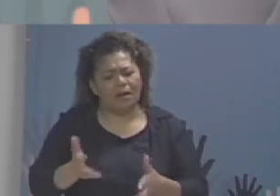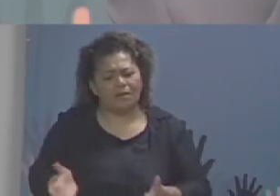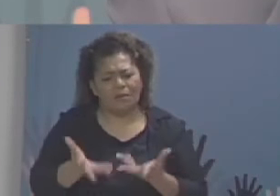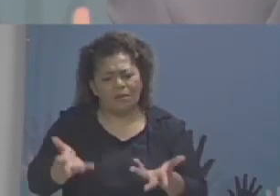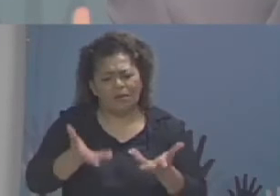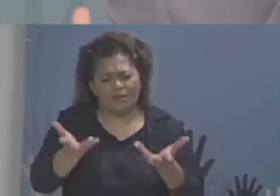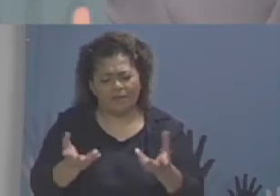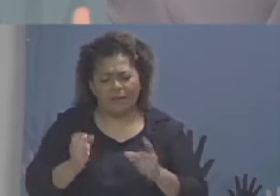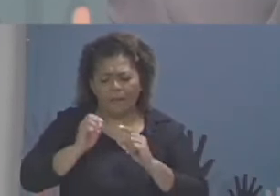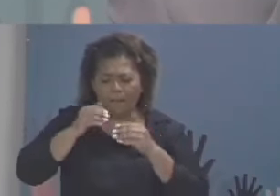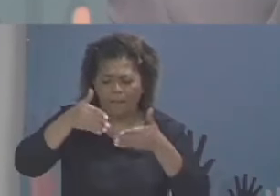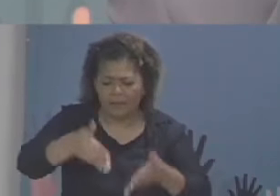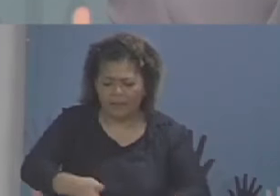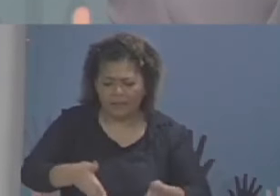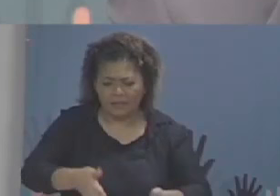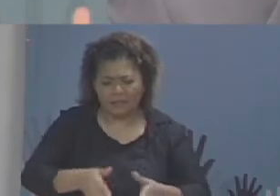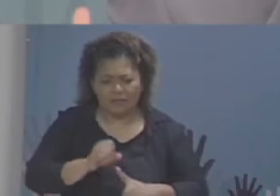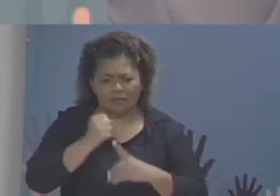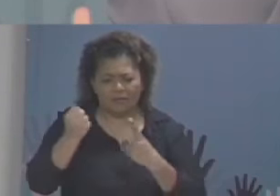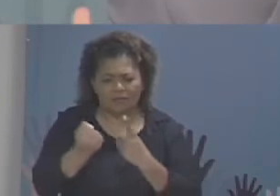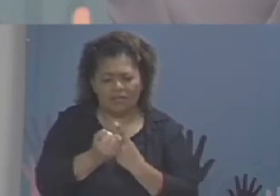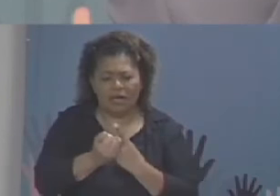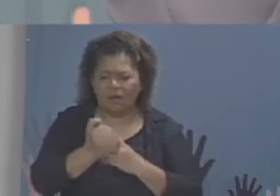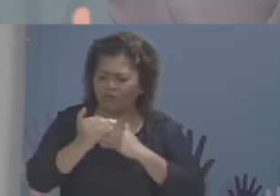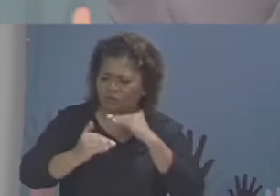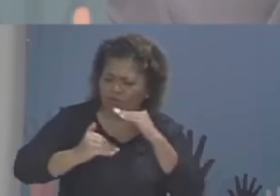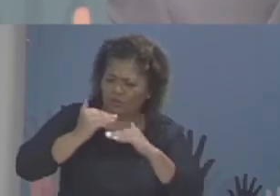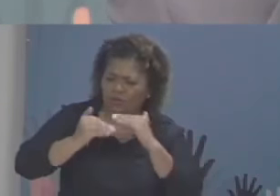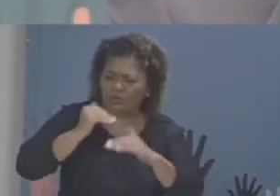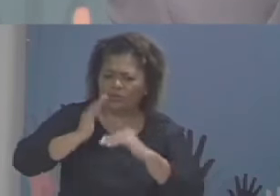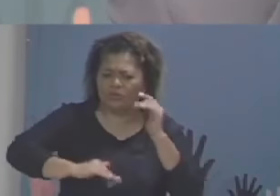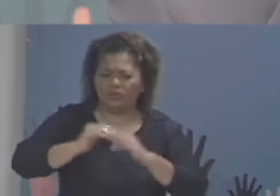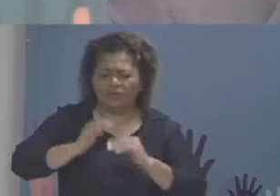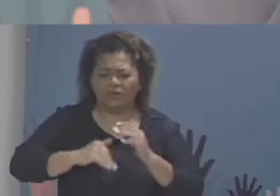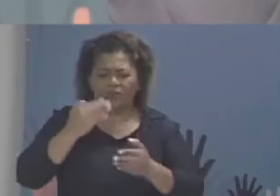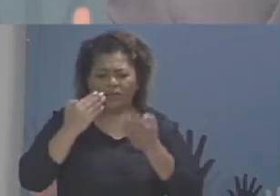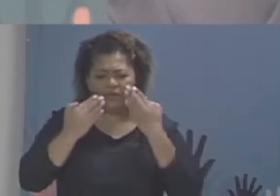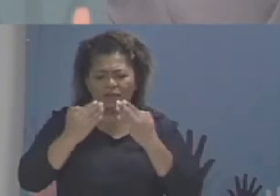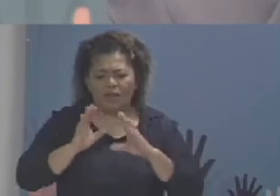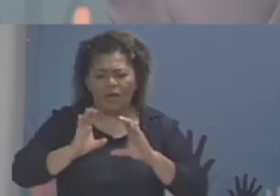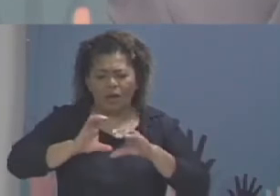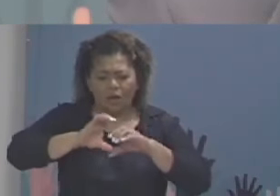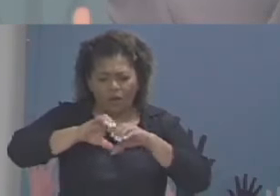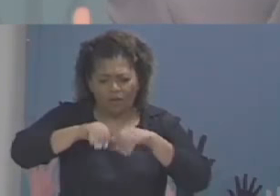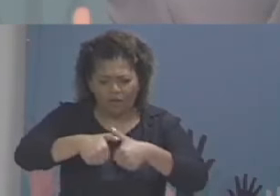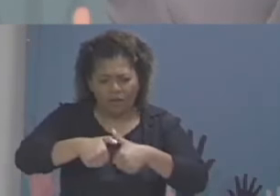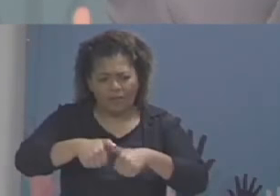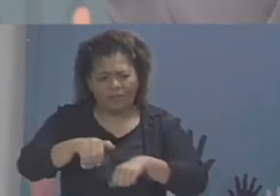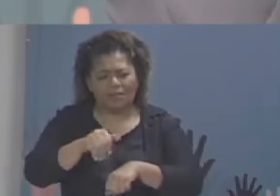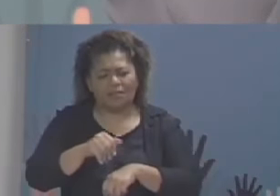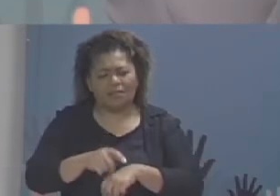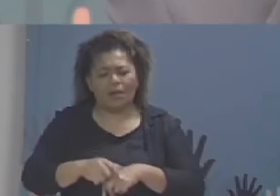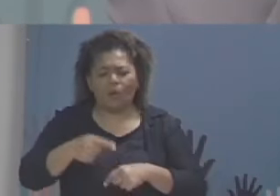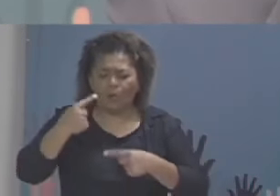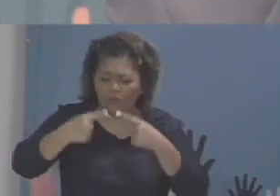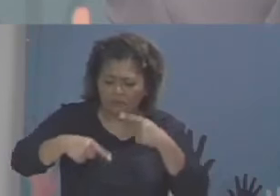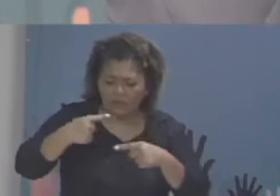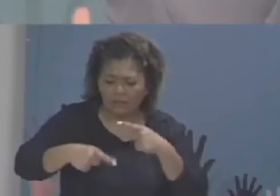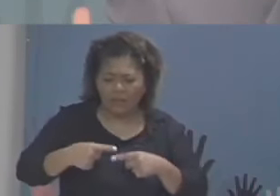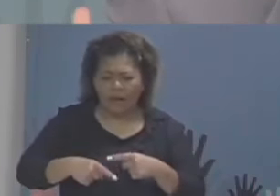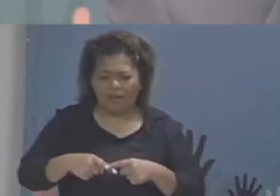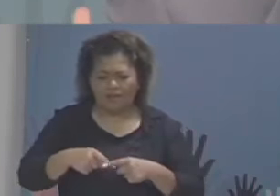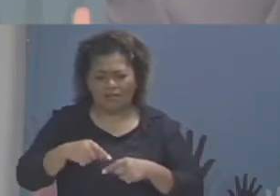participação social de toda a nossa categoria no processo decisório, com a formação política dessa categoria, com o debate com essa